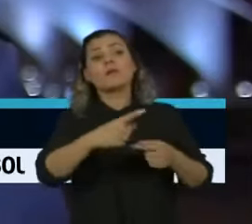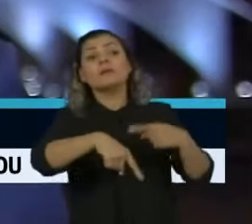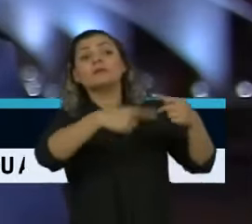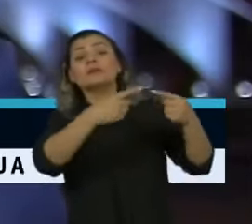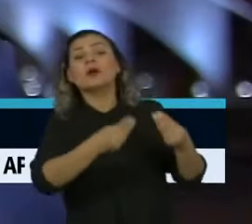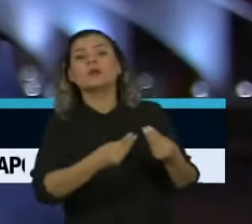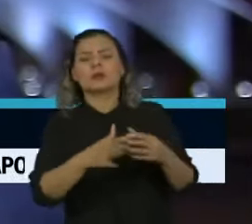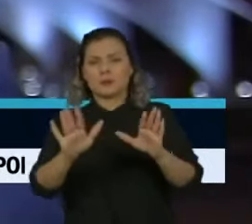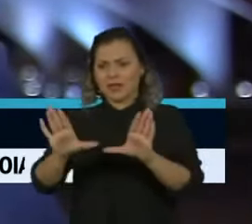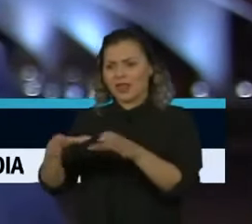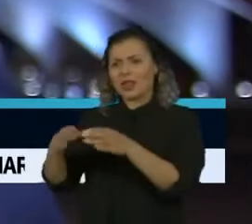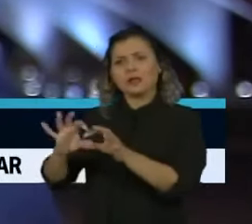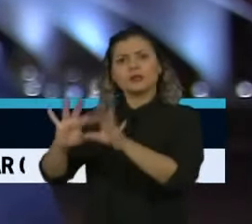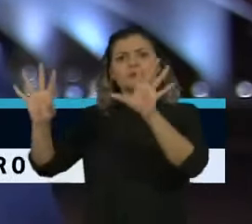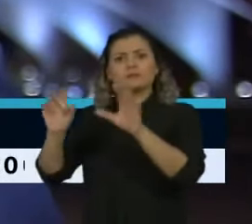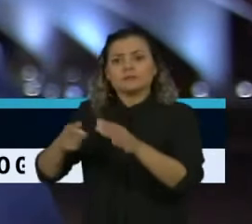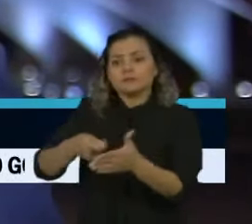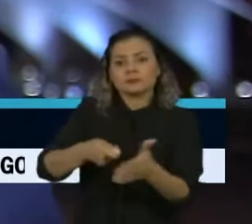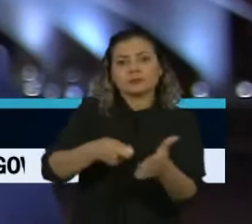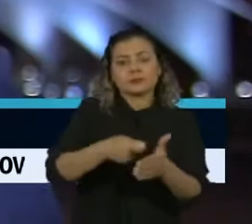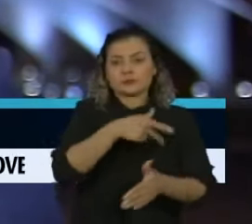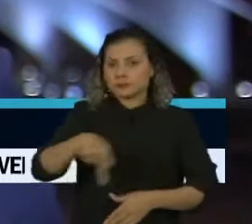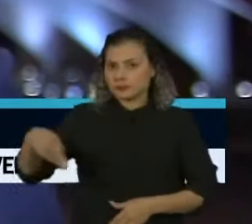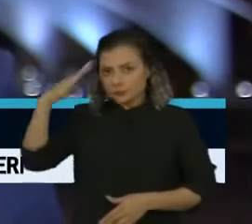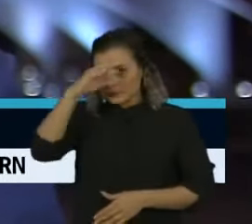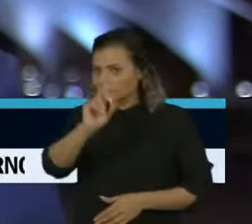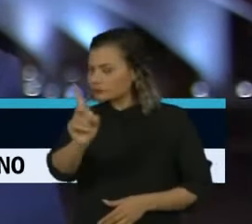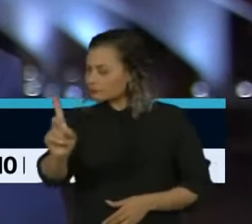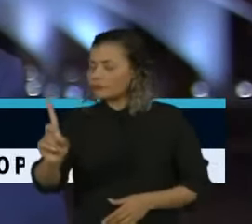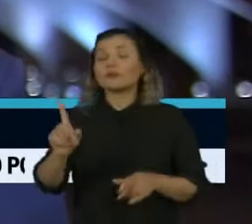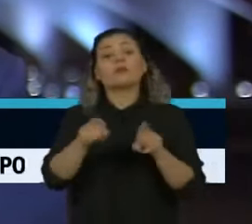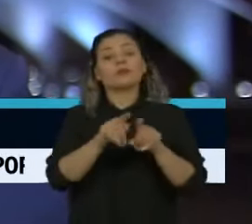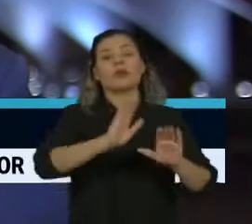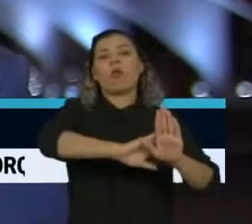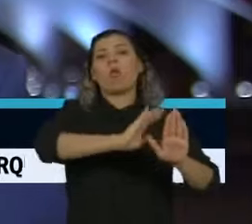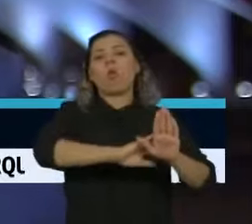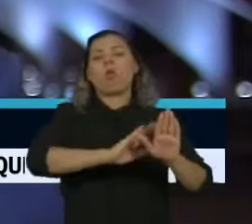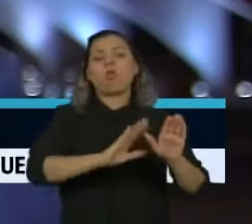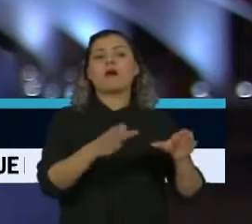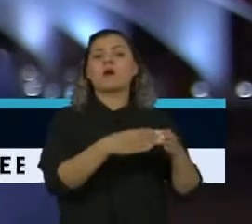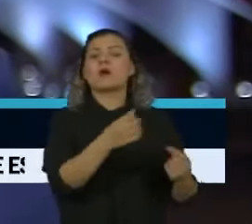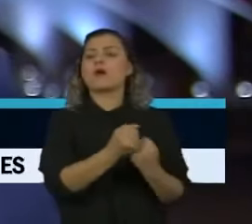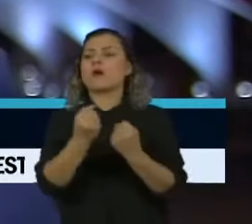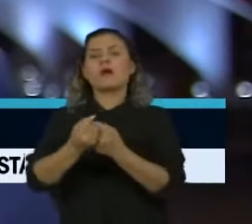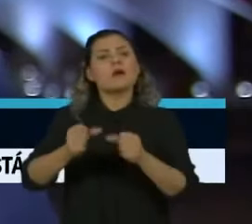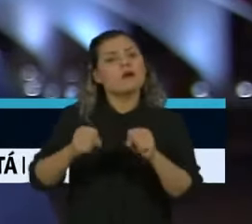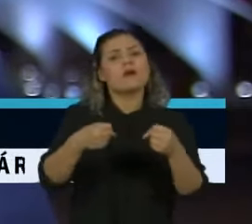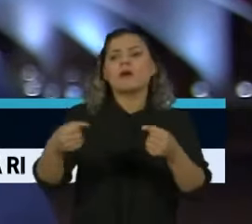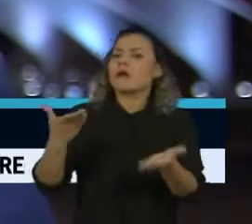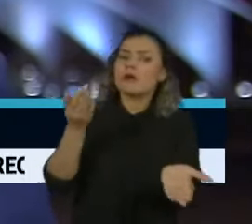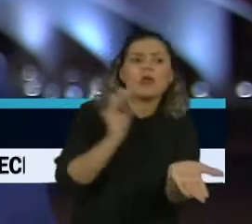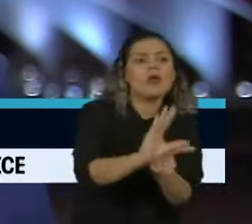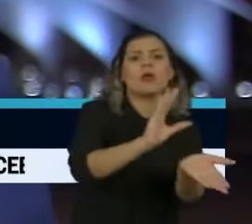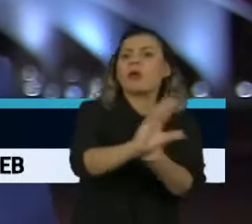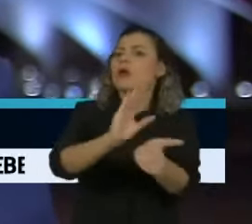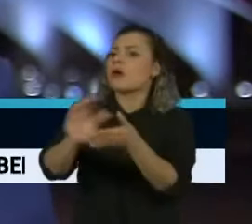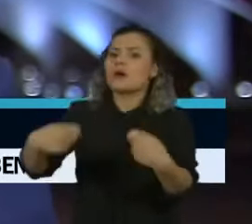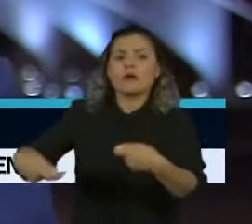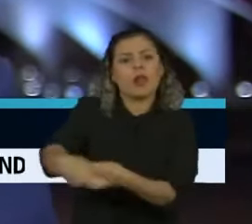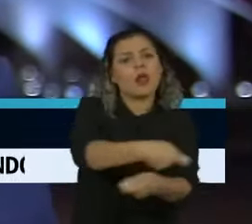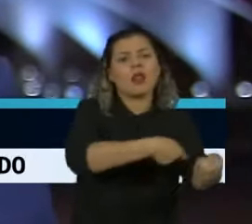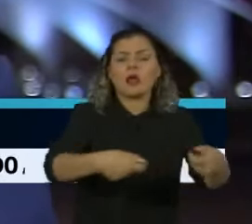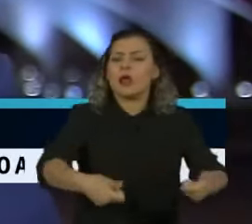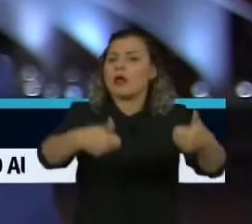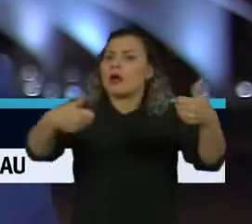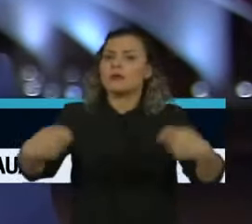os liberais que pressionam o presidente. Nos bastidores, os ministros desenvolvimentistas defendem o aumento nos investimentos como forma de reaquecer